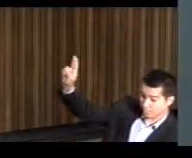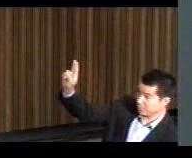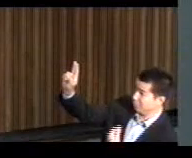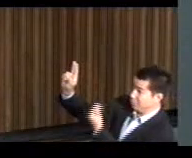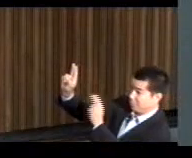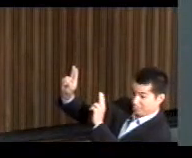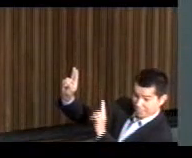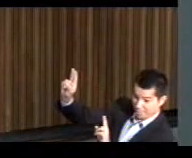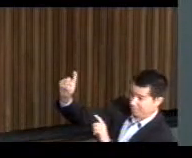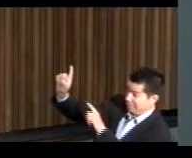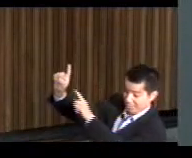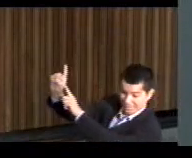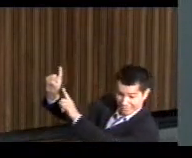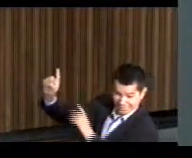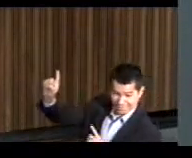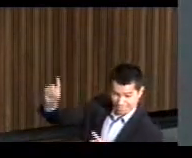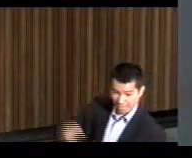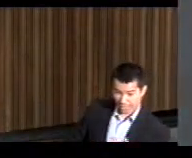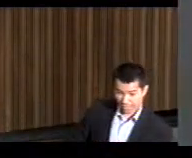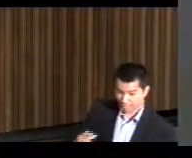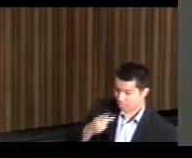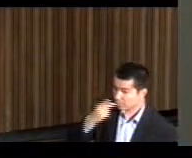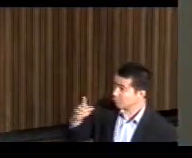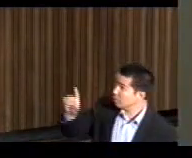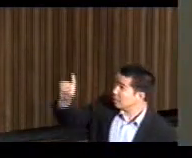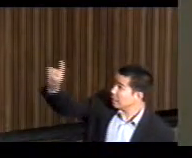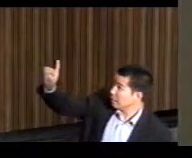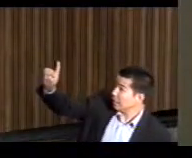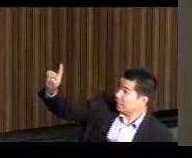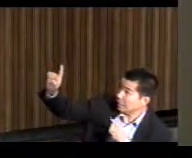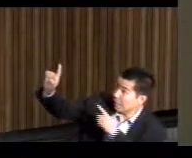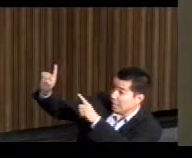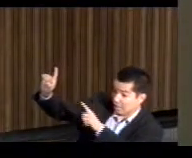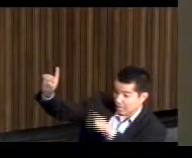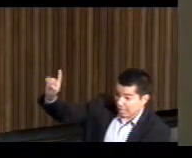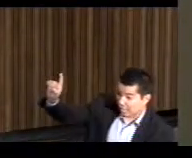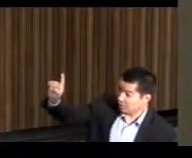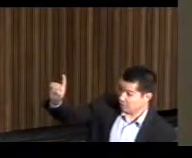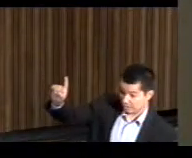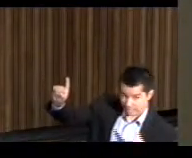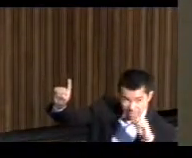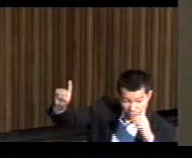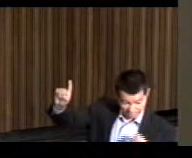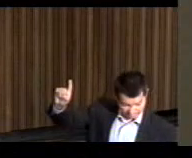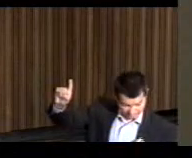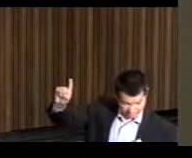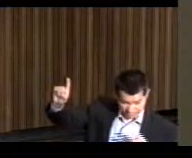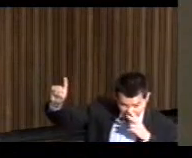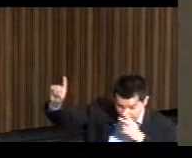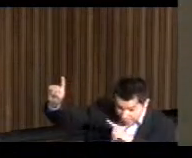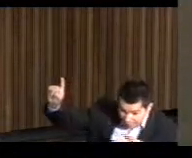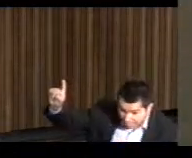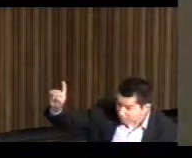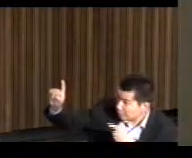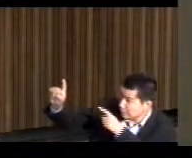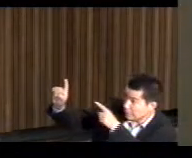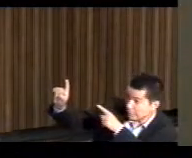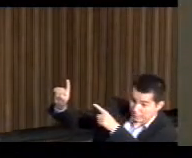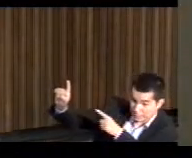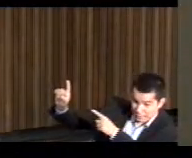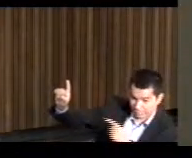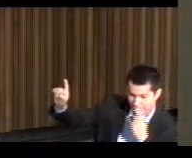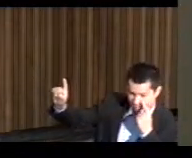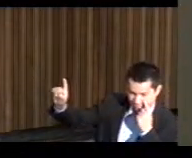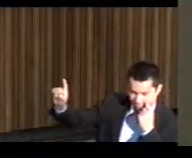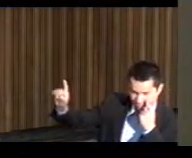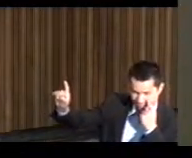o nome para Deus, ela estava dizendo, eu aprendi isso de Deus. E os nomes de Deus que iam